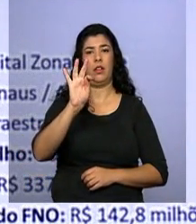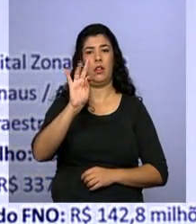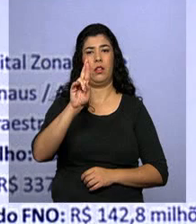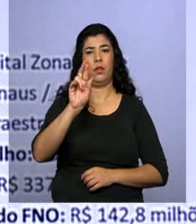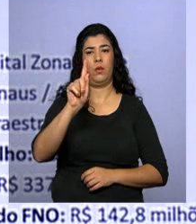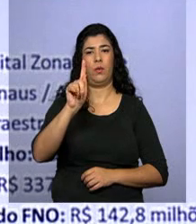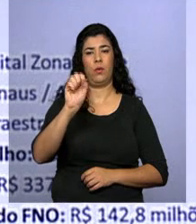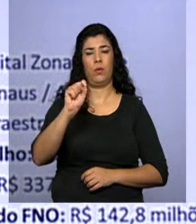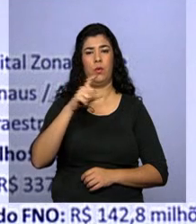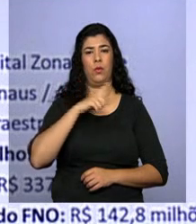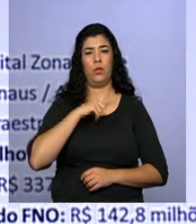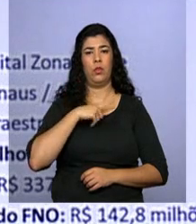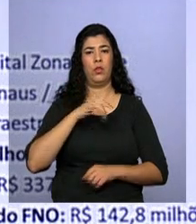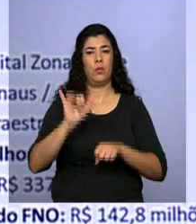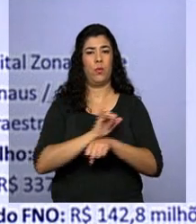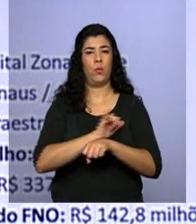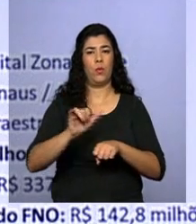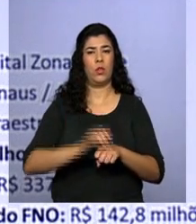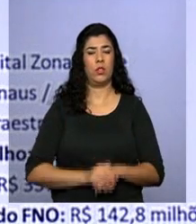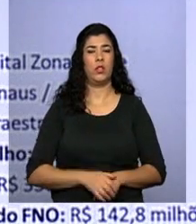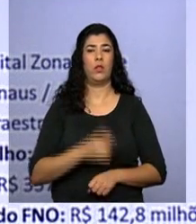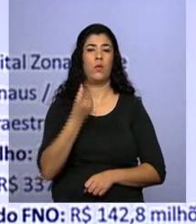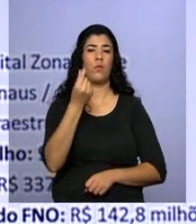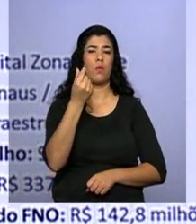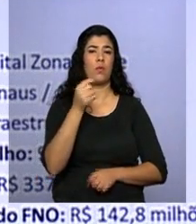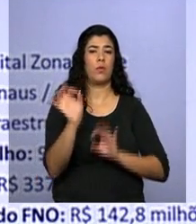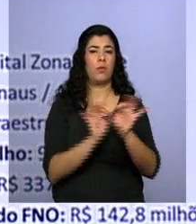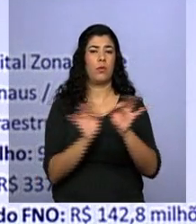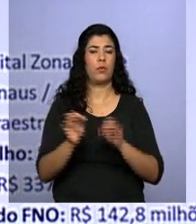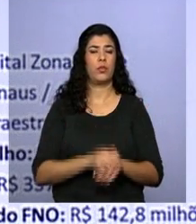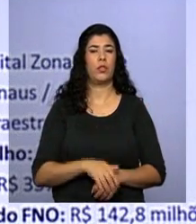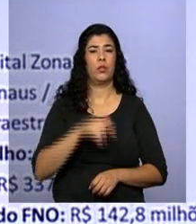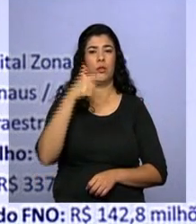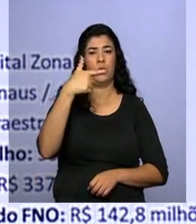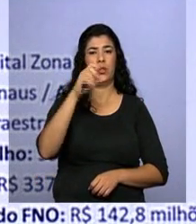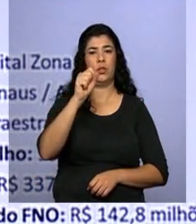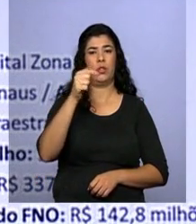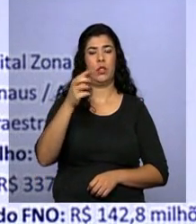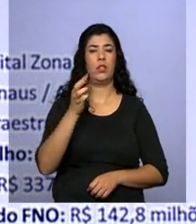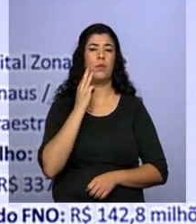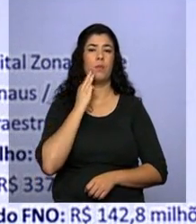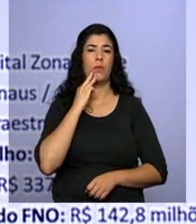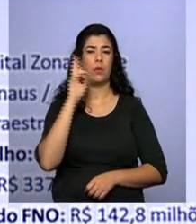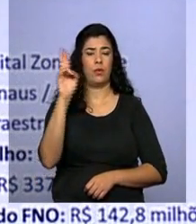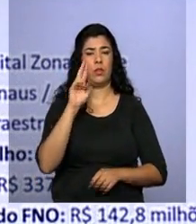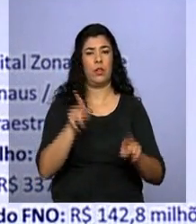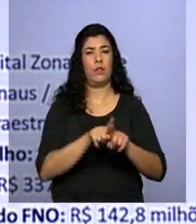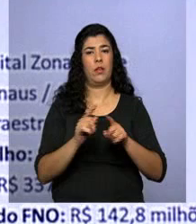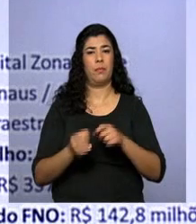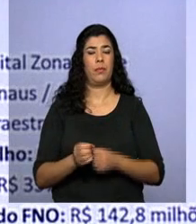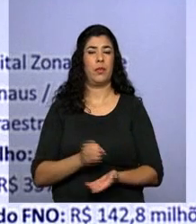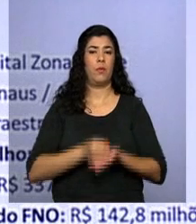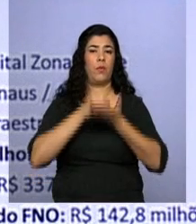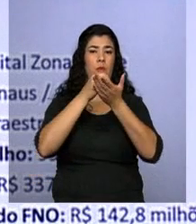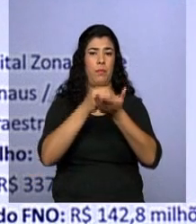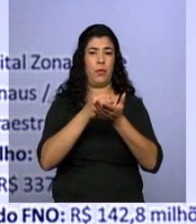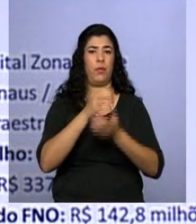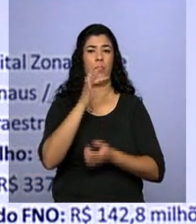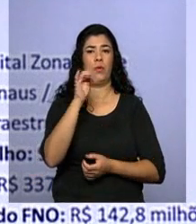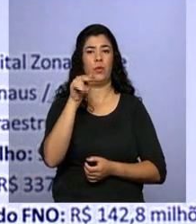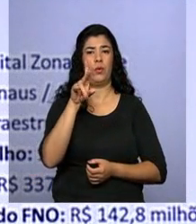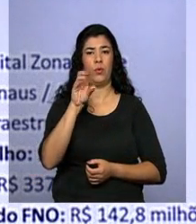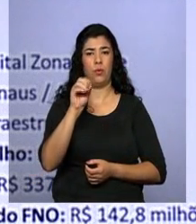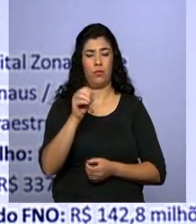infraestrutura valor do projeto 287 eh milhões deais um apoio do Fundo de desenvolvimento aqui